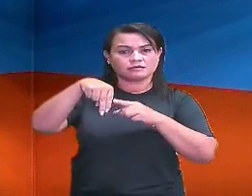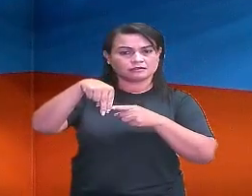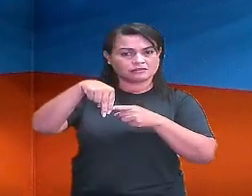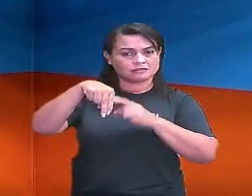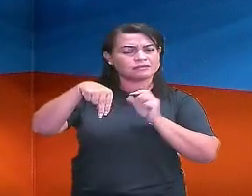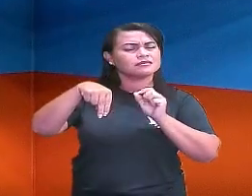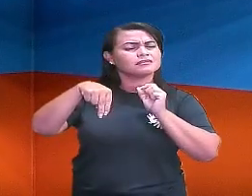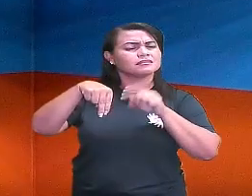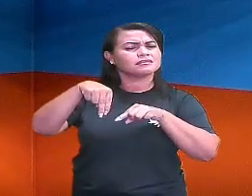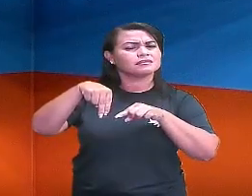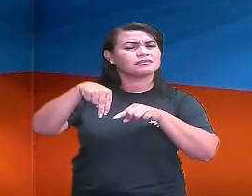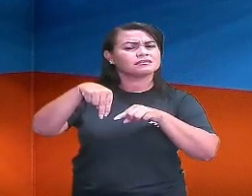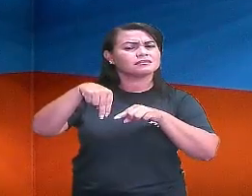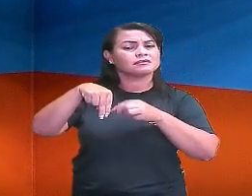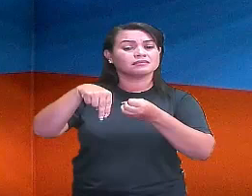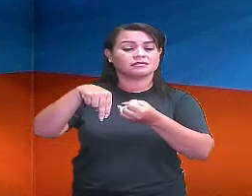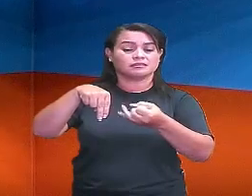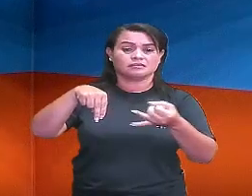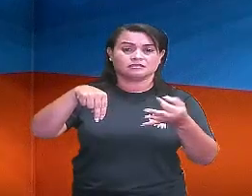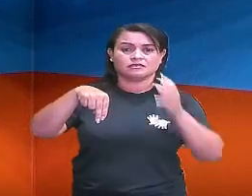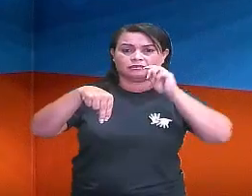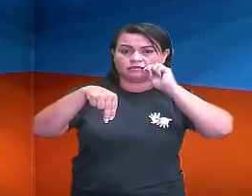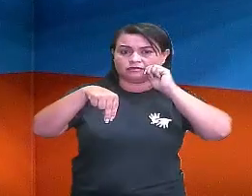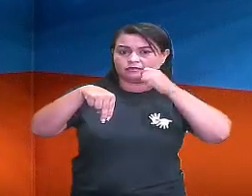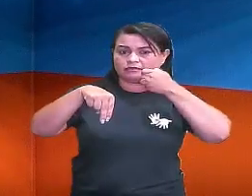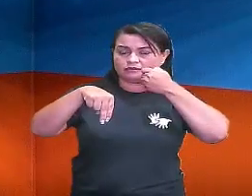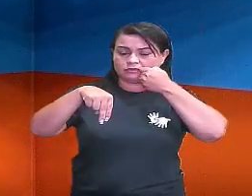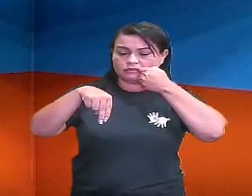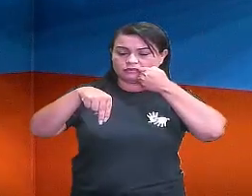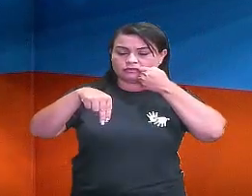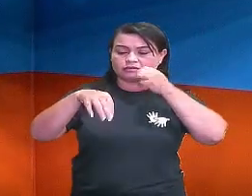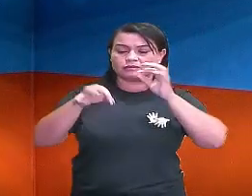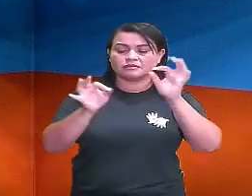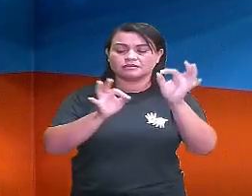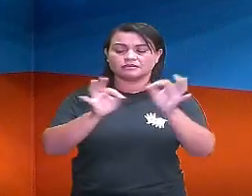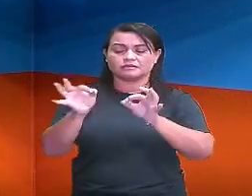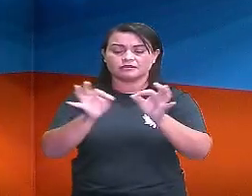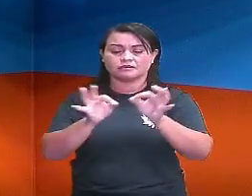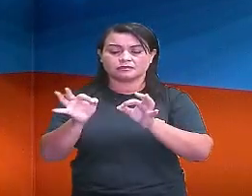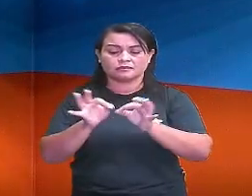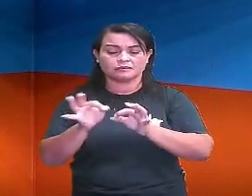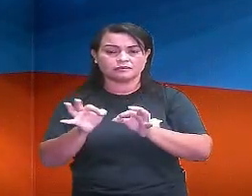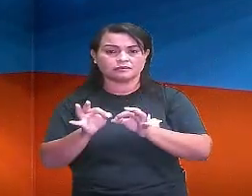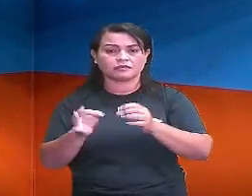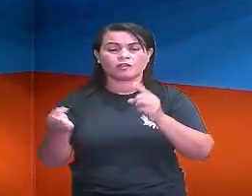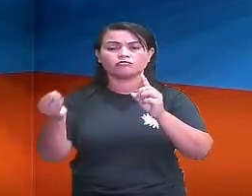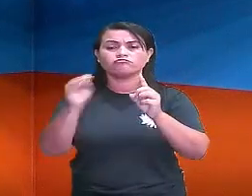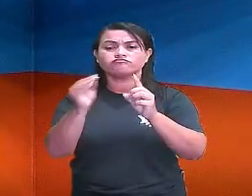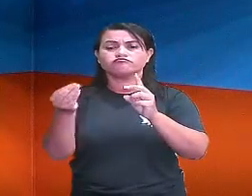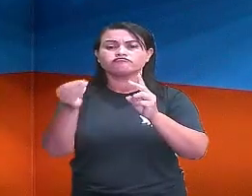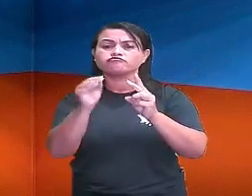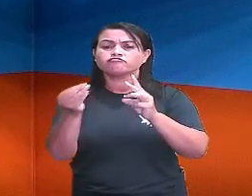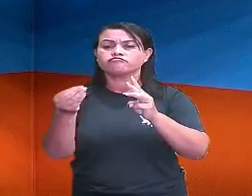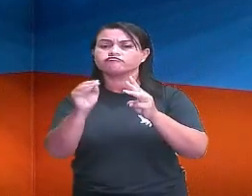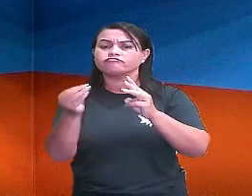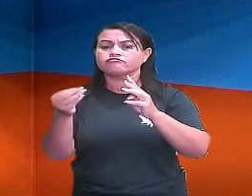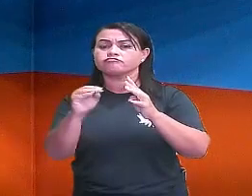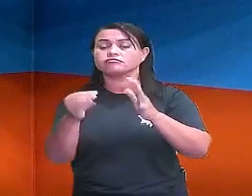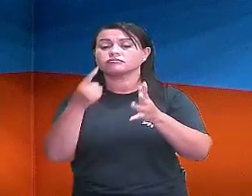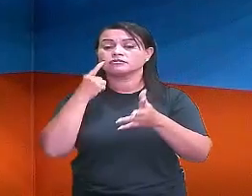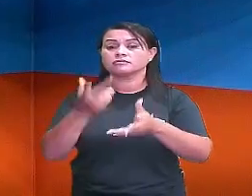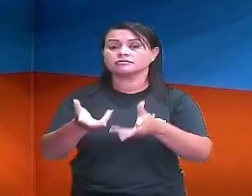N aqui na minha quantidade de pães. Então, a altura que eu fui incluindo aí a quantidade de pães, eu fui percebendo o